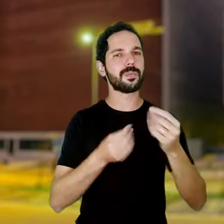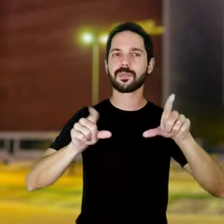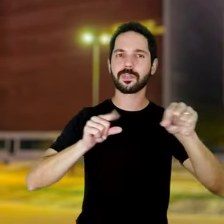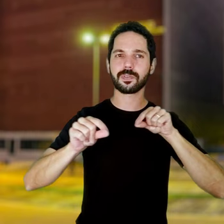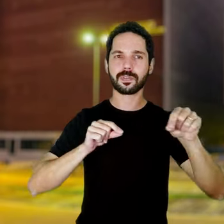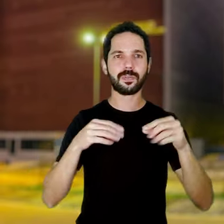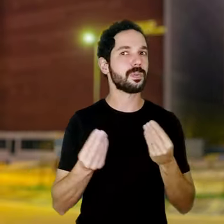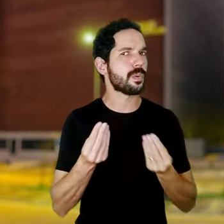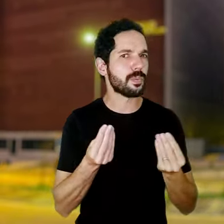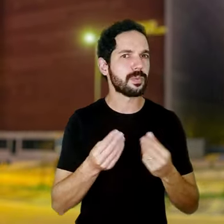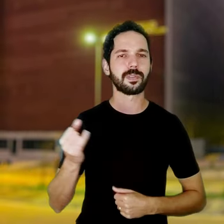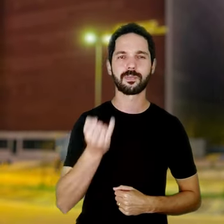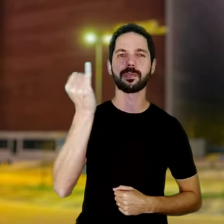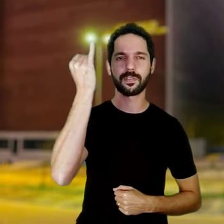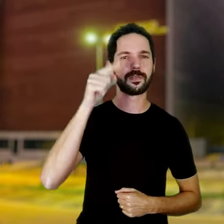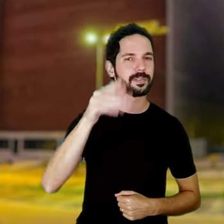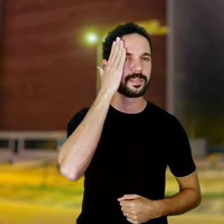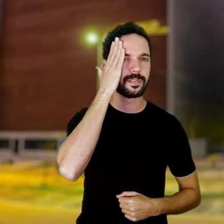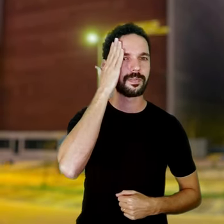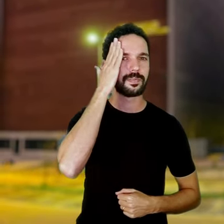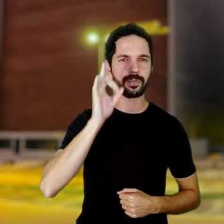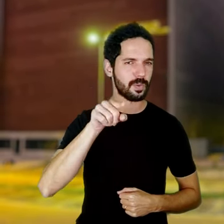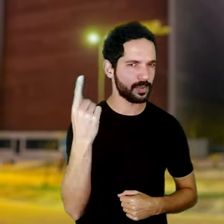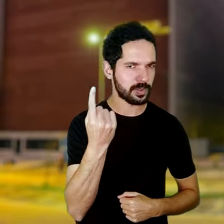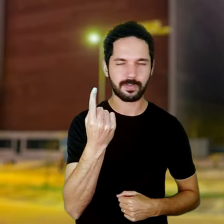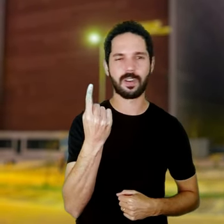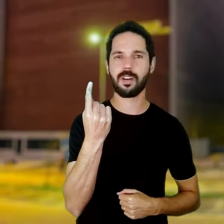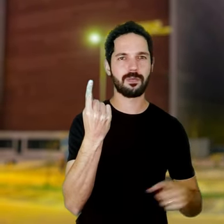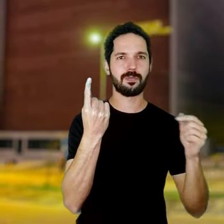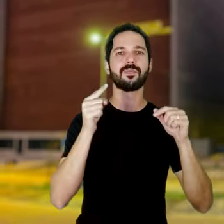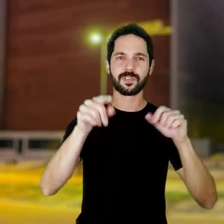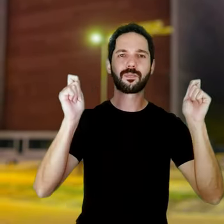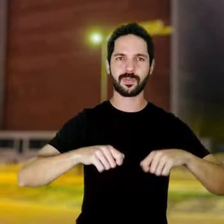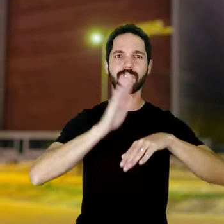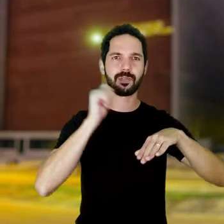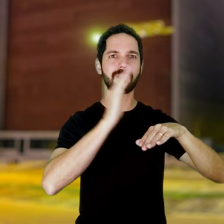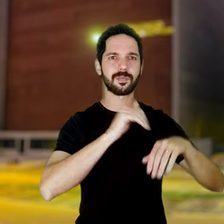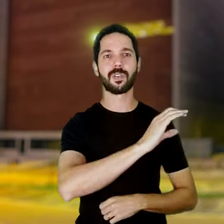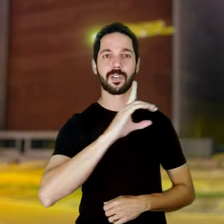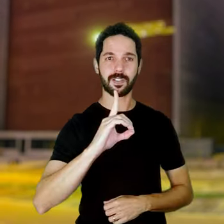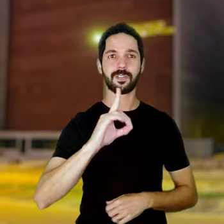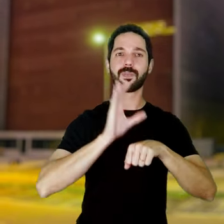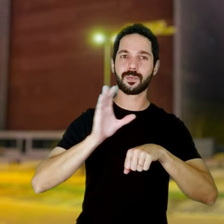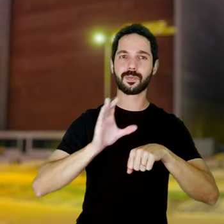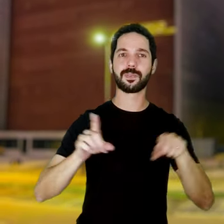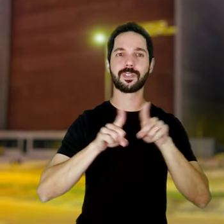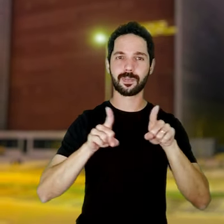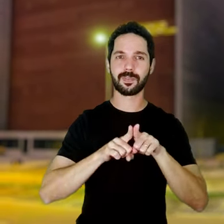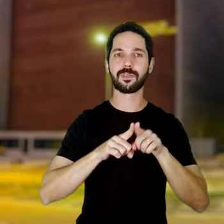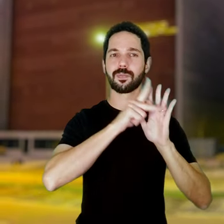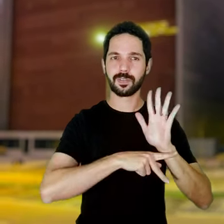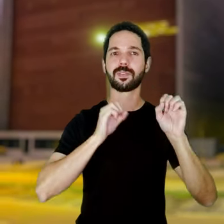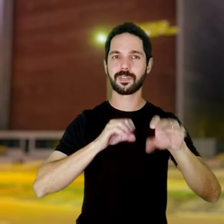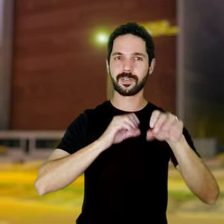como decidir? É importante você saber que não está sozinho nesse processo e que pode contar com a coordenação do curso e também